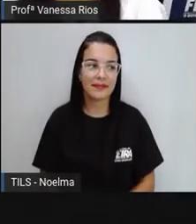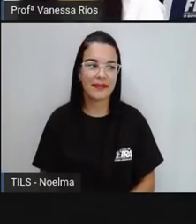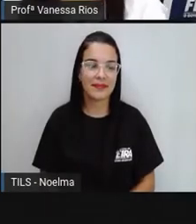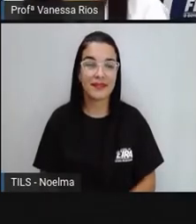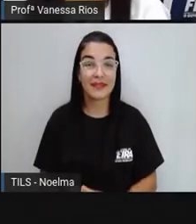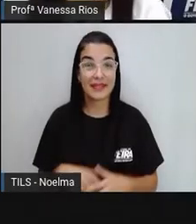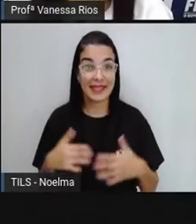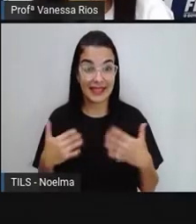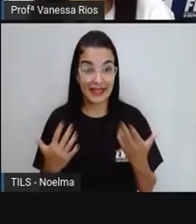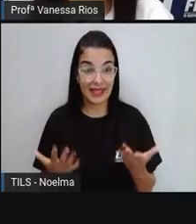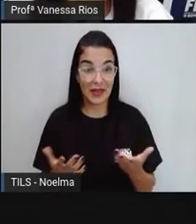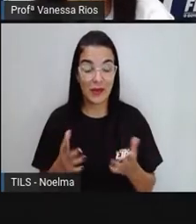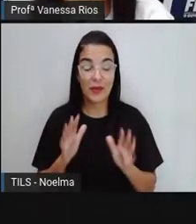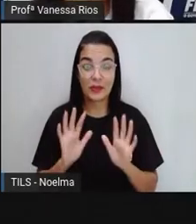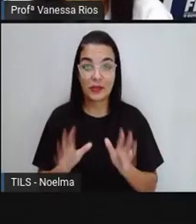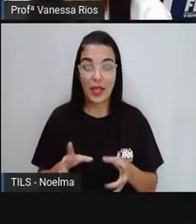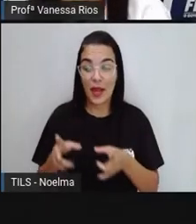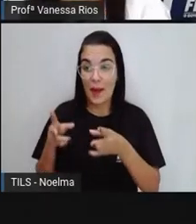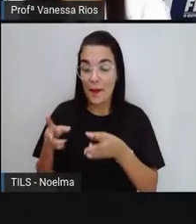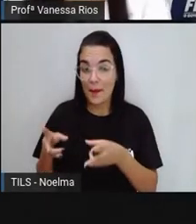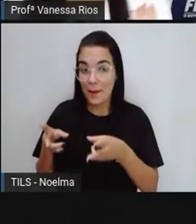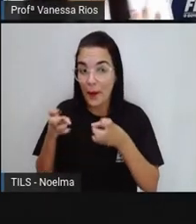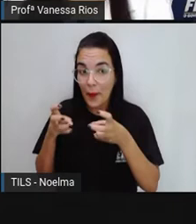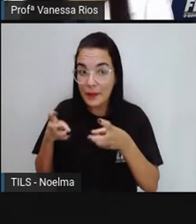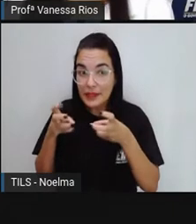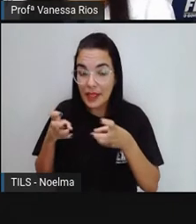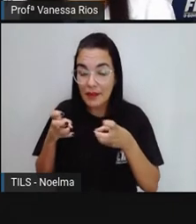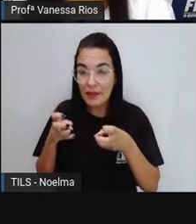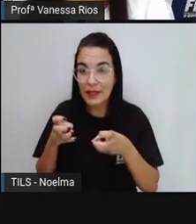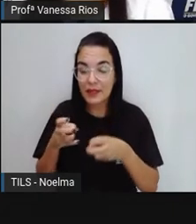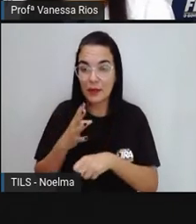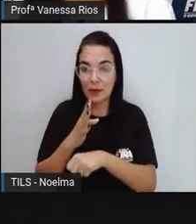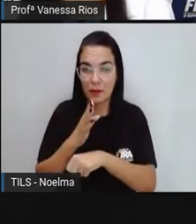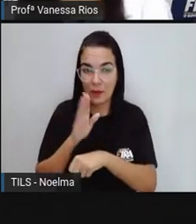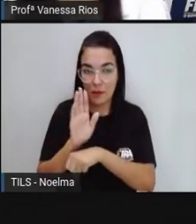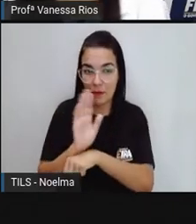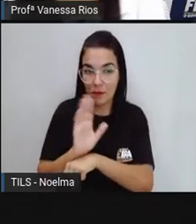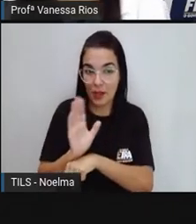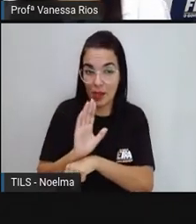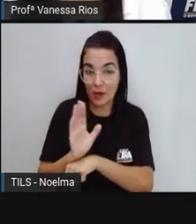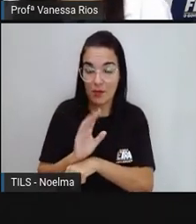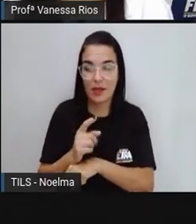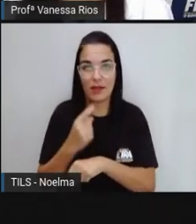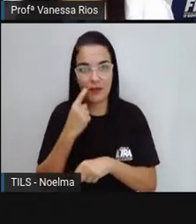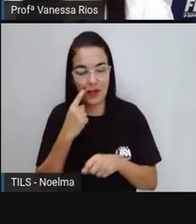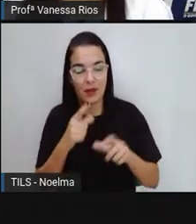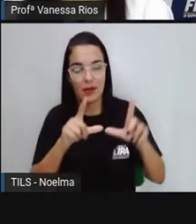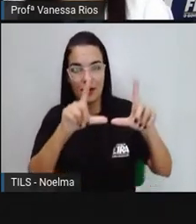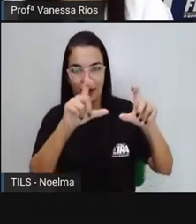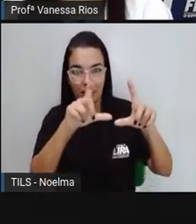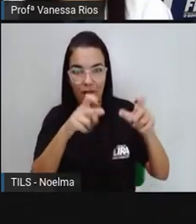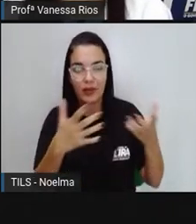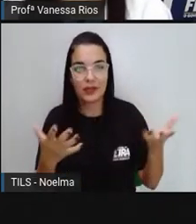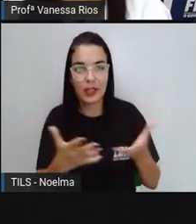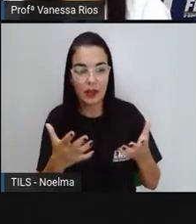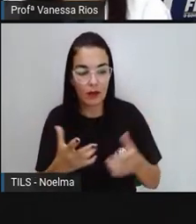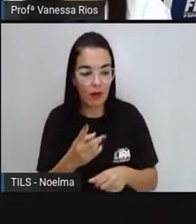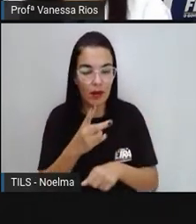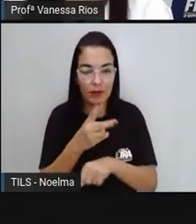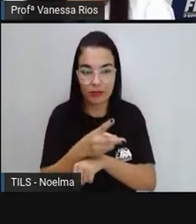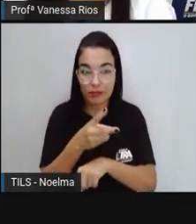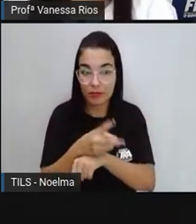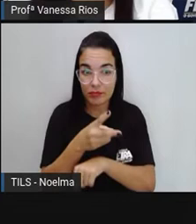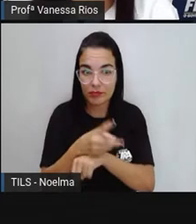Pronto. E aí, observando o trailer do filme, a Pro mostrou a imagem, agora mostrou, né, o trailer do filme. O que é